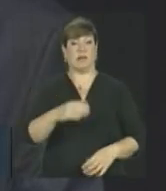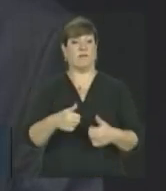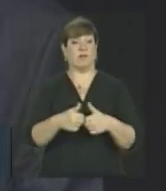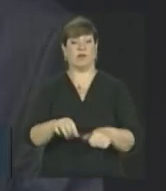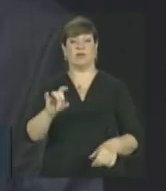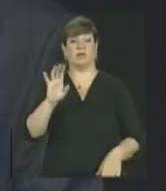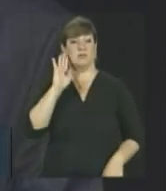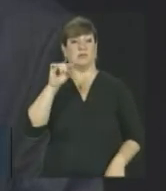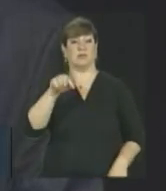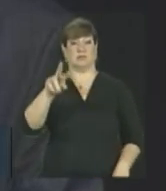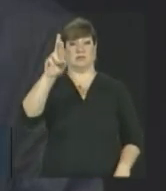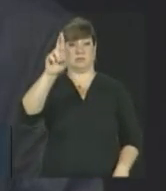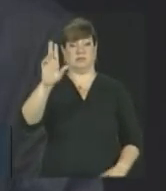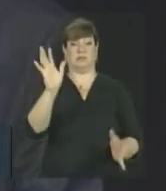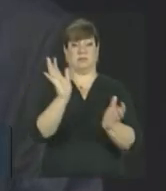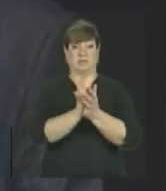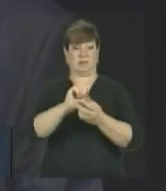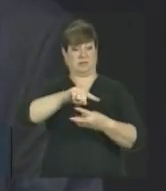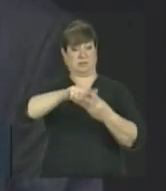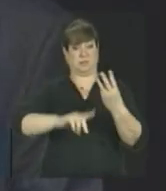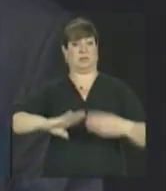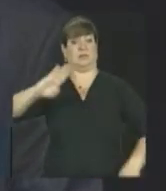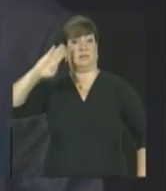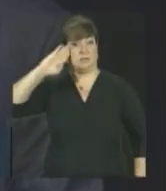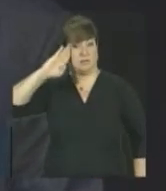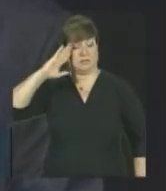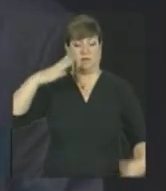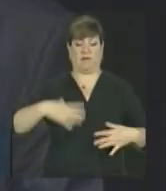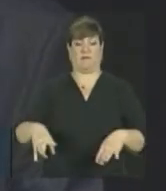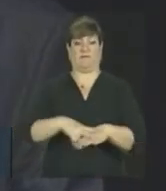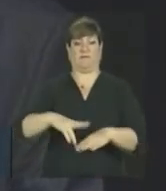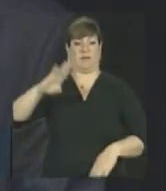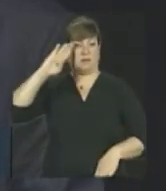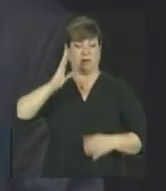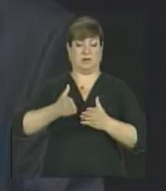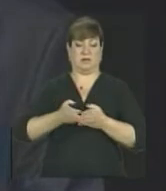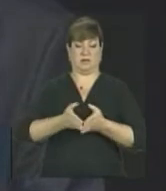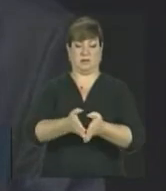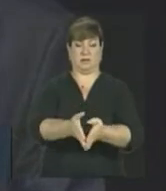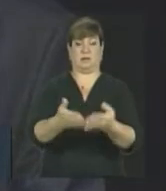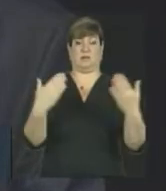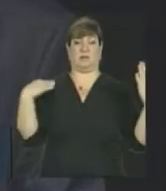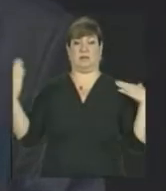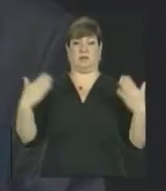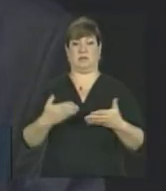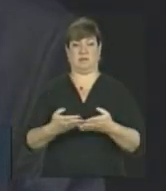sob responsabilidade das três forças. O Exército, Marinha, principalmente,